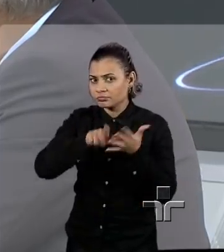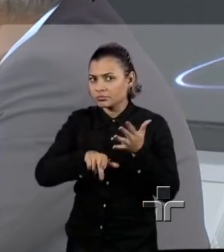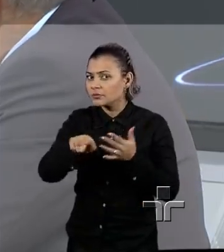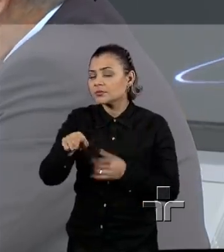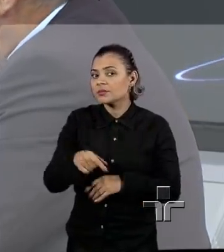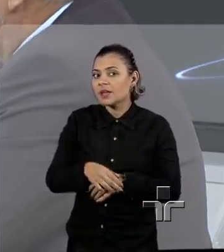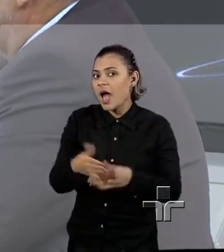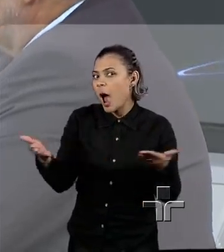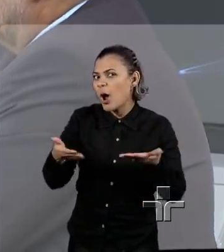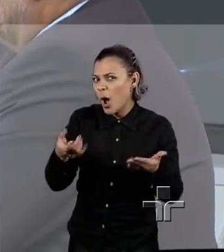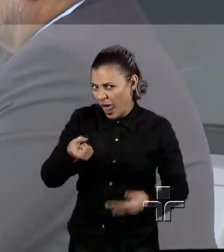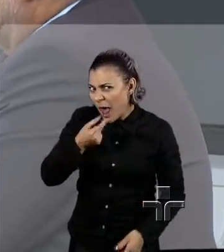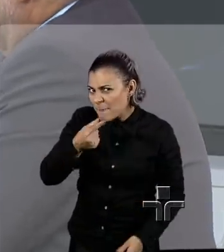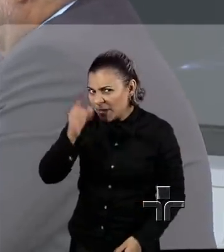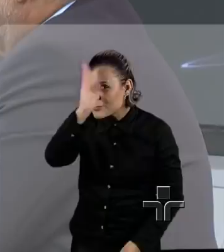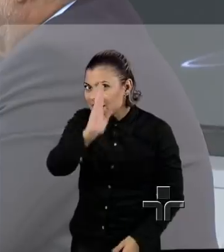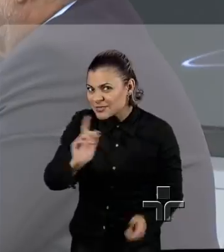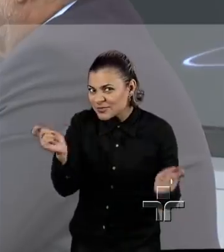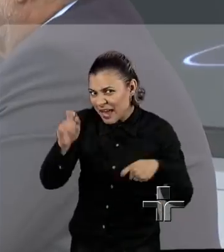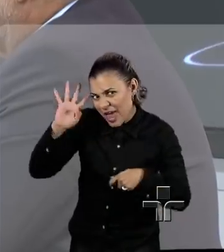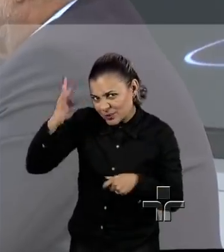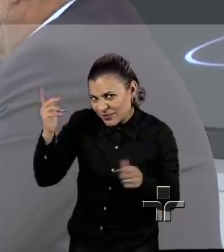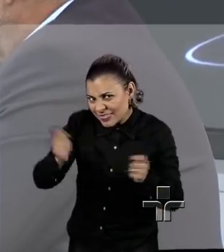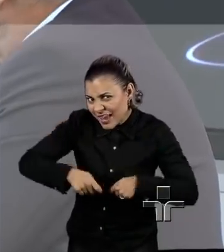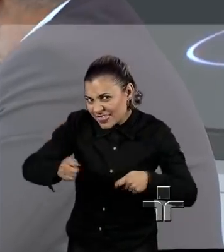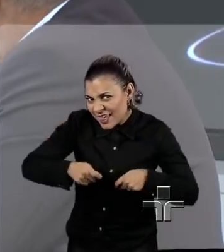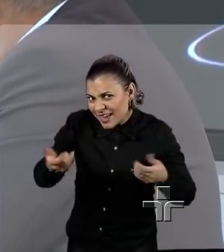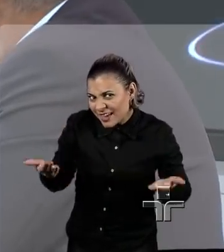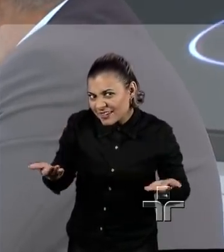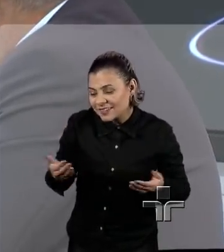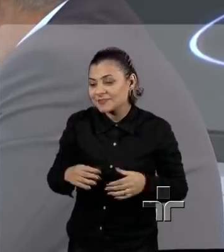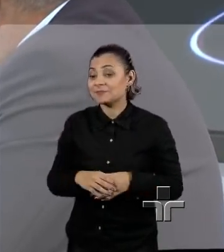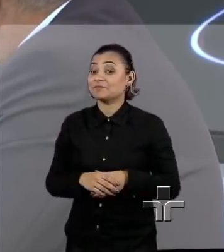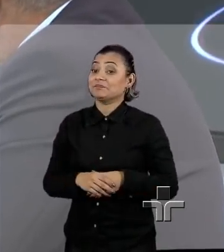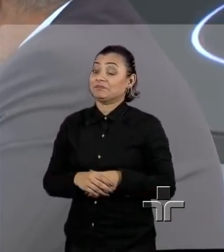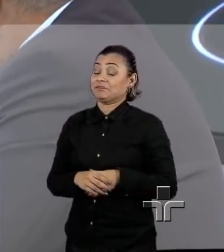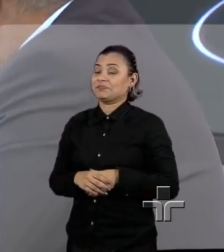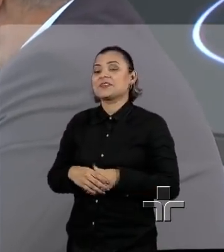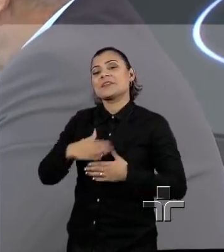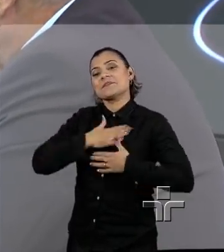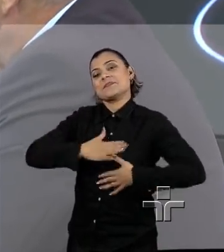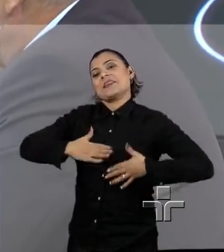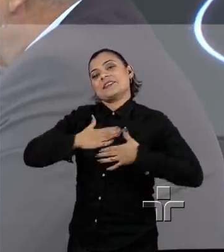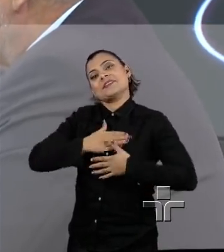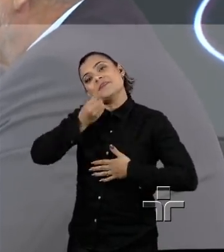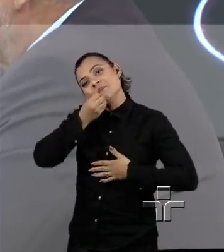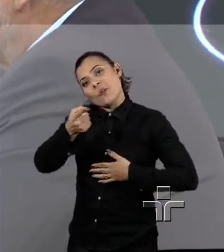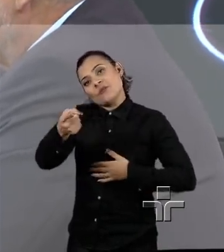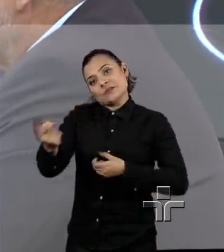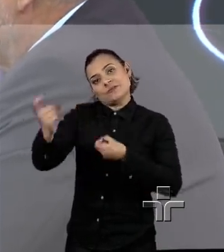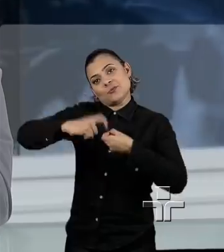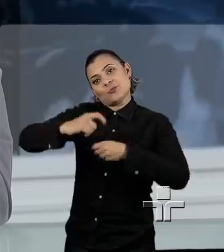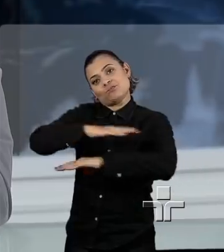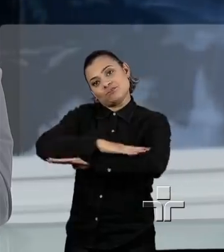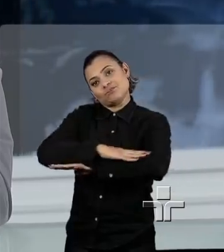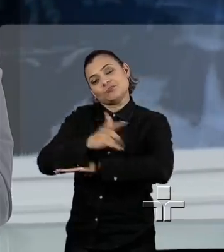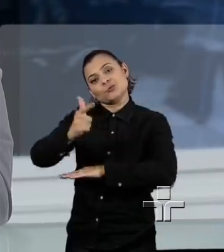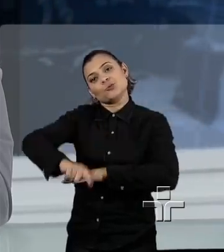Brasil nesse momento, Saldiva? Boa noite. Bom, primeiro, William, prazer estar aqui, bom ter você de volta.